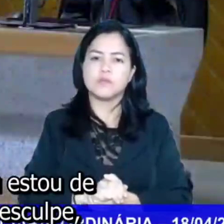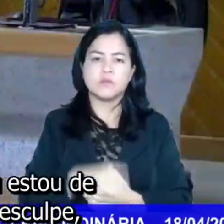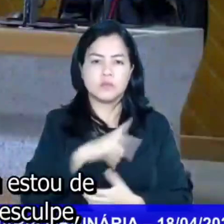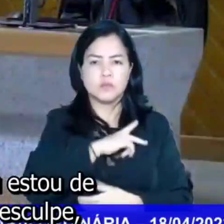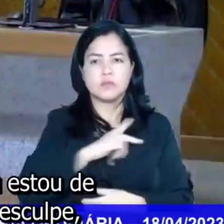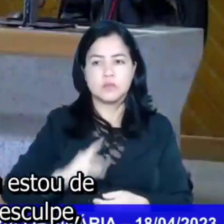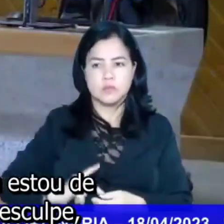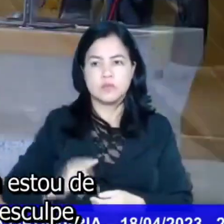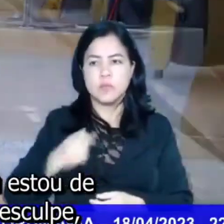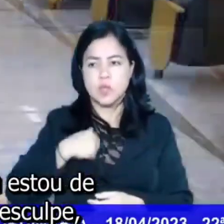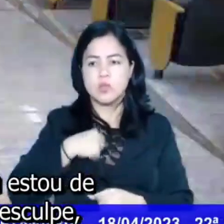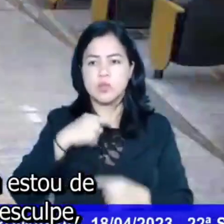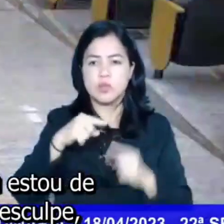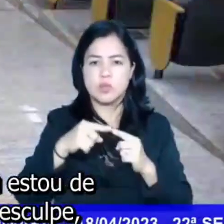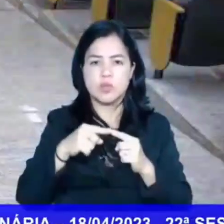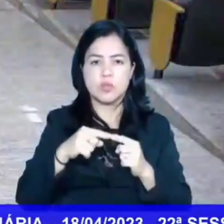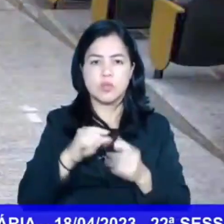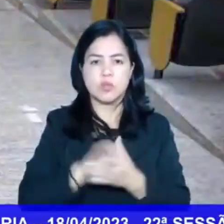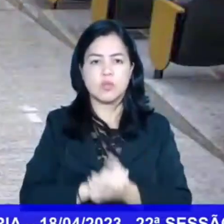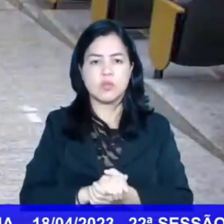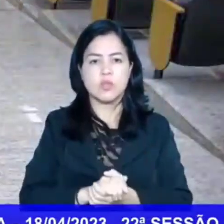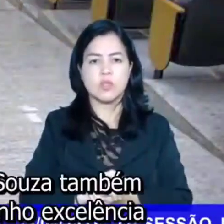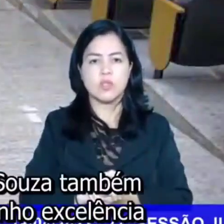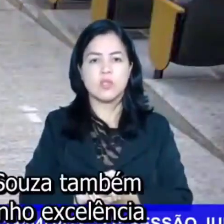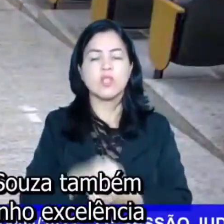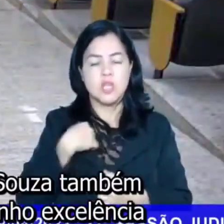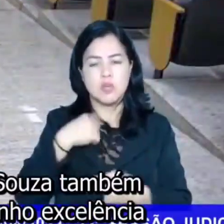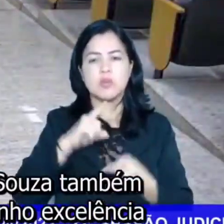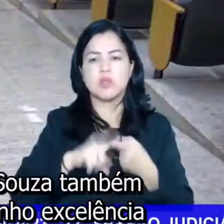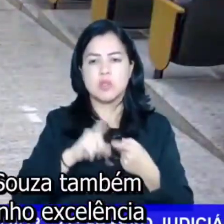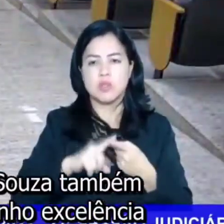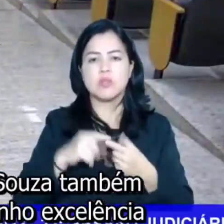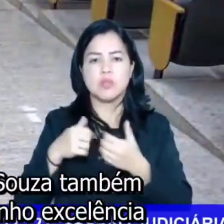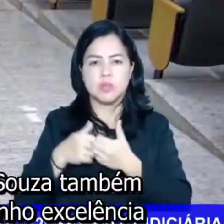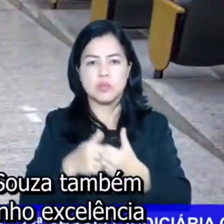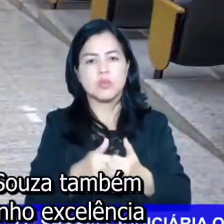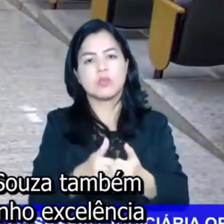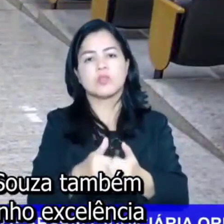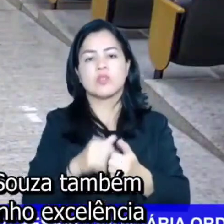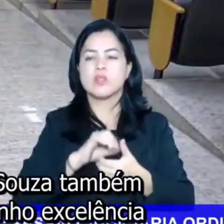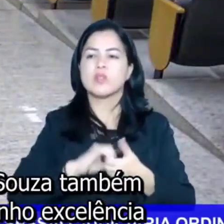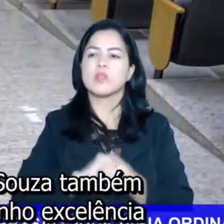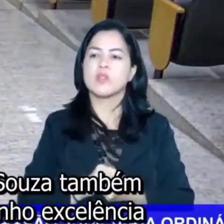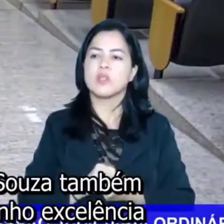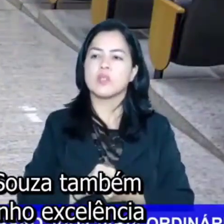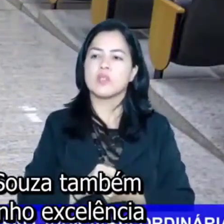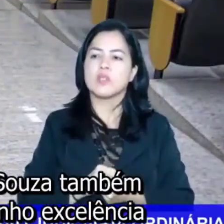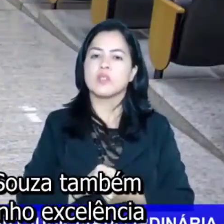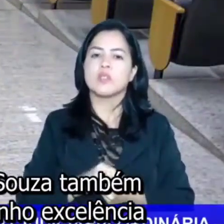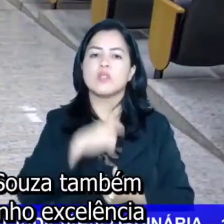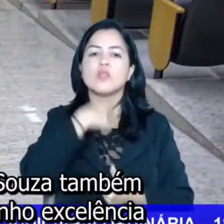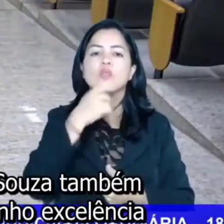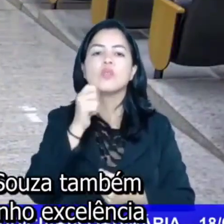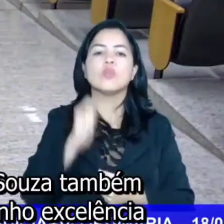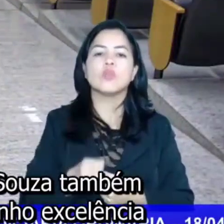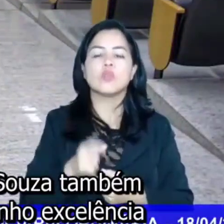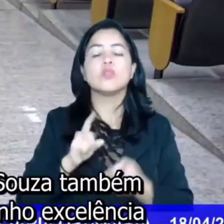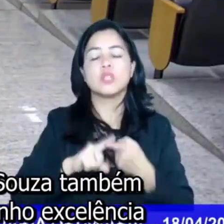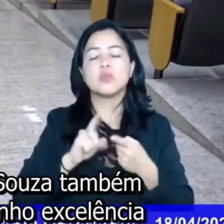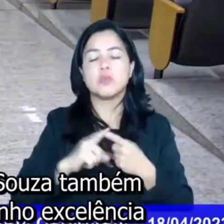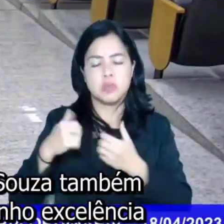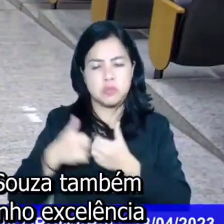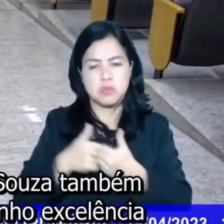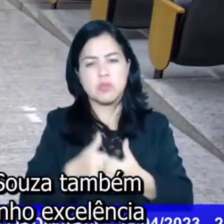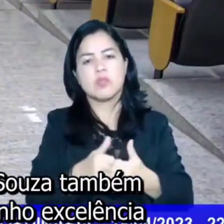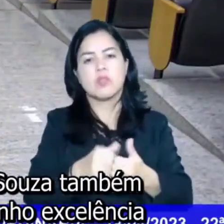lado direito, onde se localiza o Dr. Mário Júnior, Ariadna Alencar e Orlando Vasconcelos. Juiz Normande Souza. Novamente, imagem